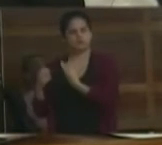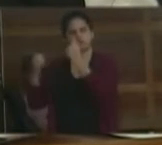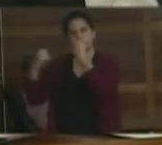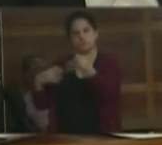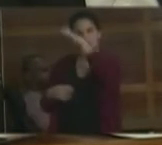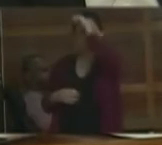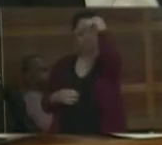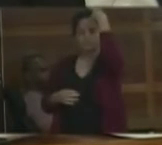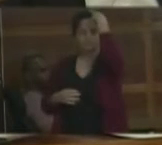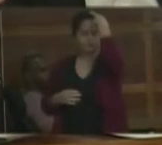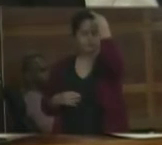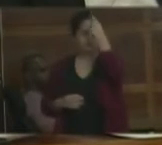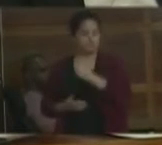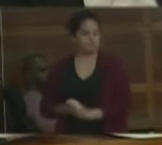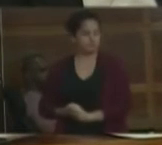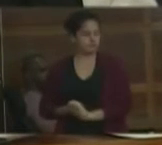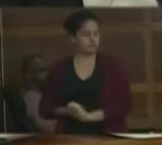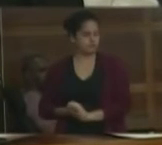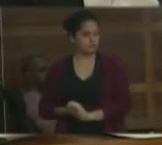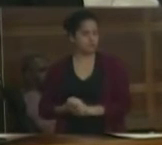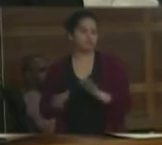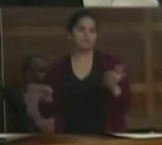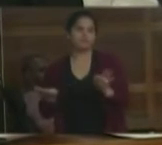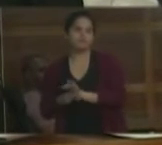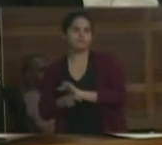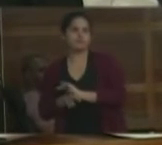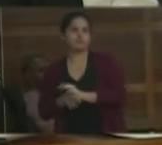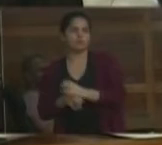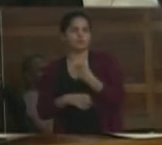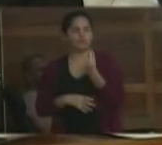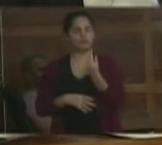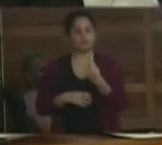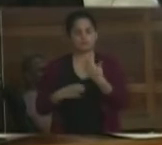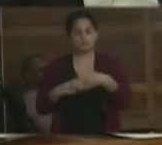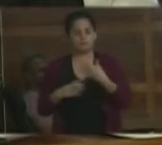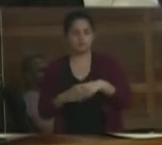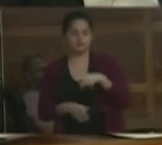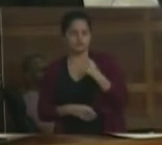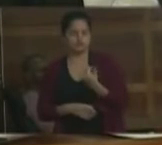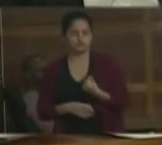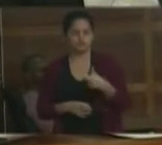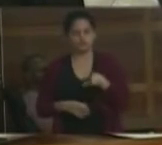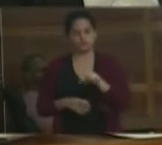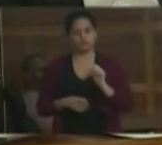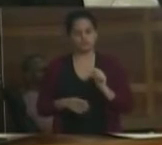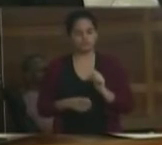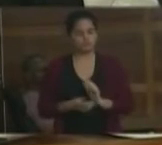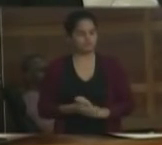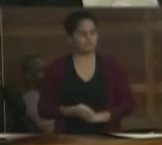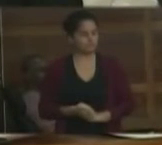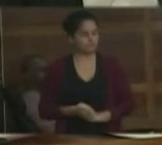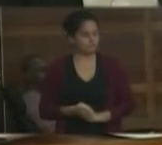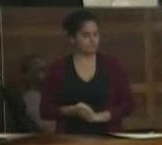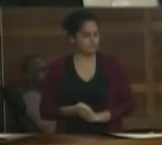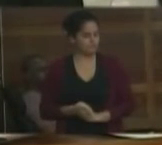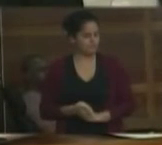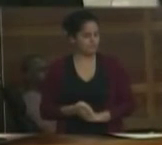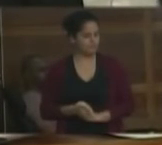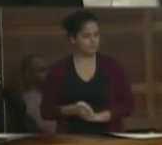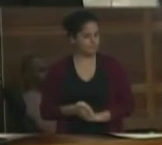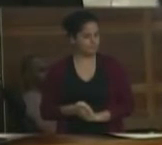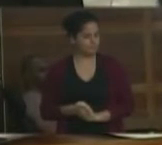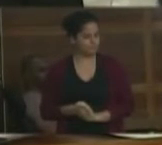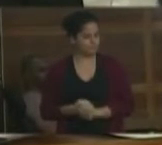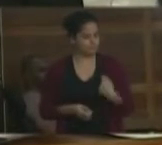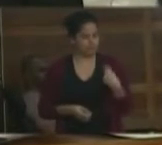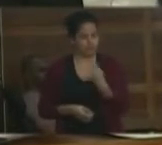pessoal e e a decisão faça ser de finanças e da secretária de administração e do governo mas isso nós temos lá porque nós acompanhamos